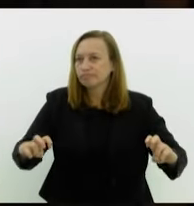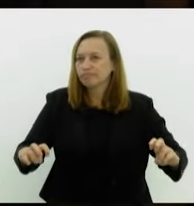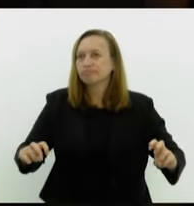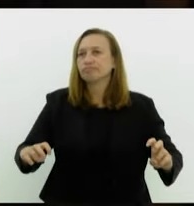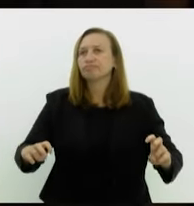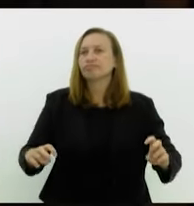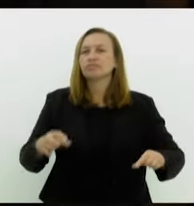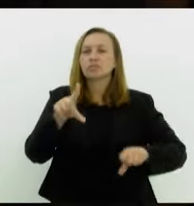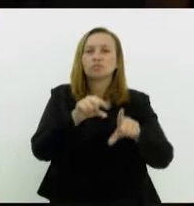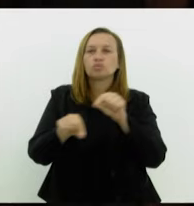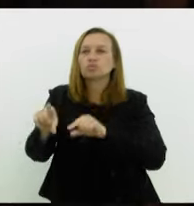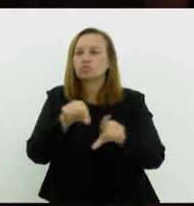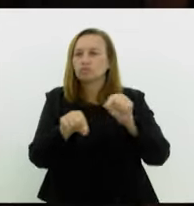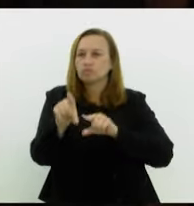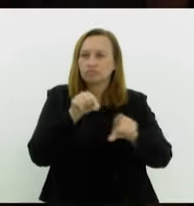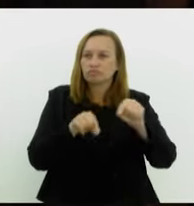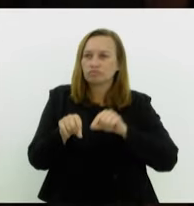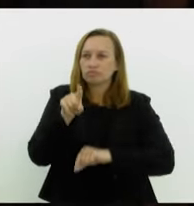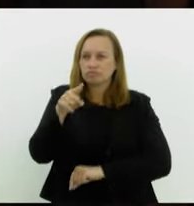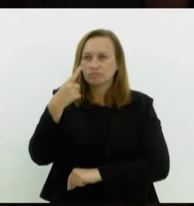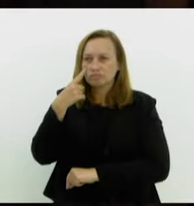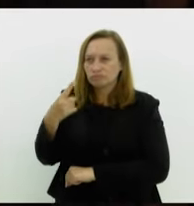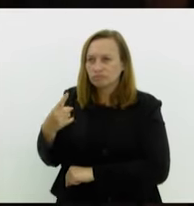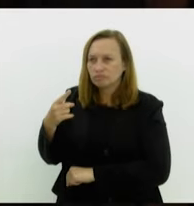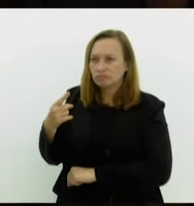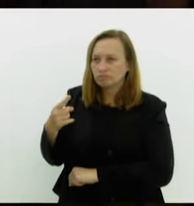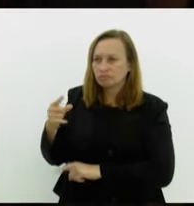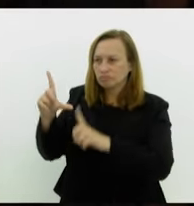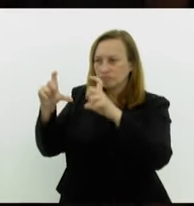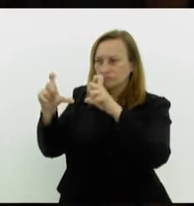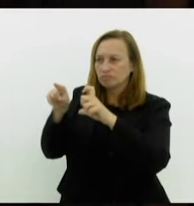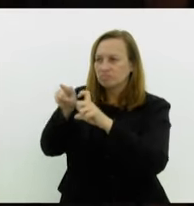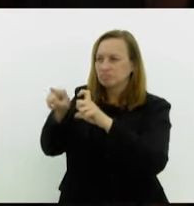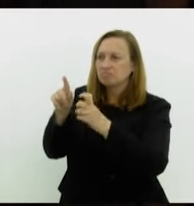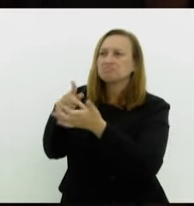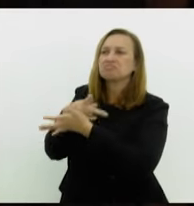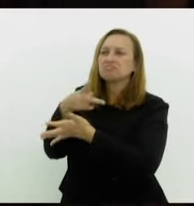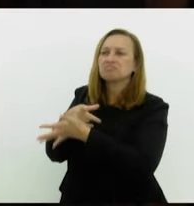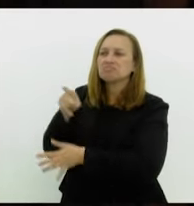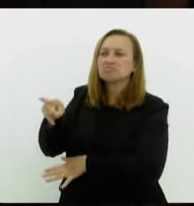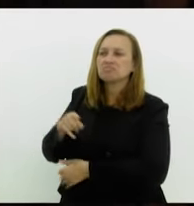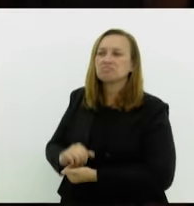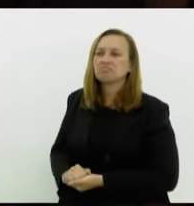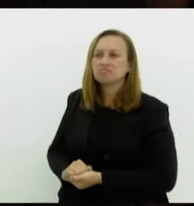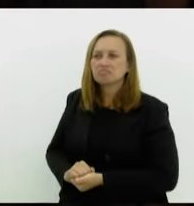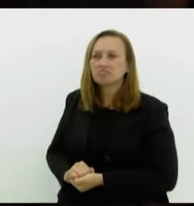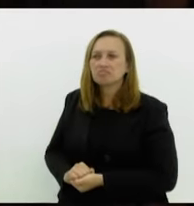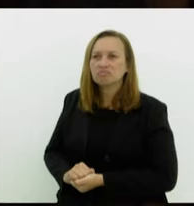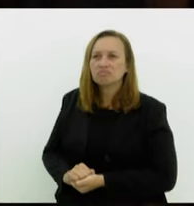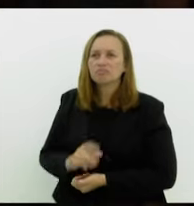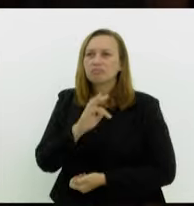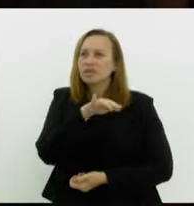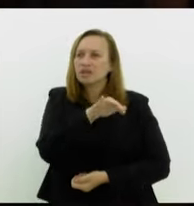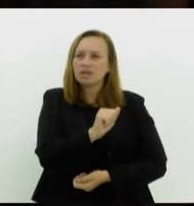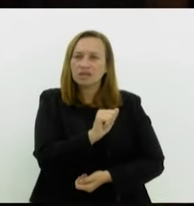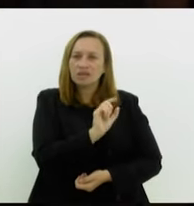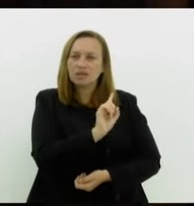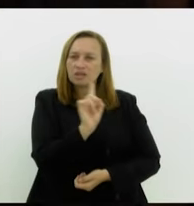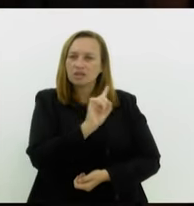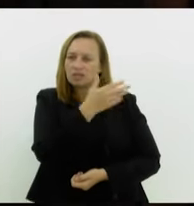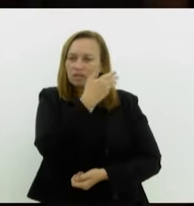quantas decisões você olha para aquela foto e fala o que que está errada nessa foto Benedita não vou